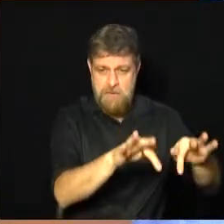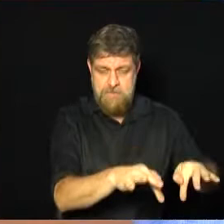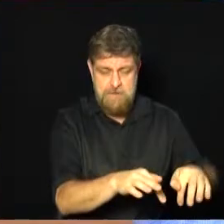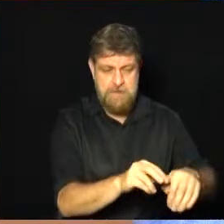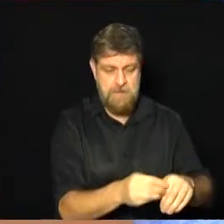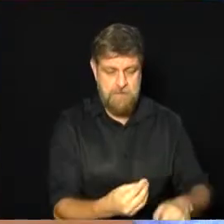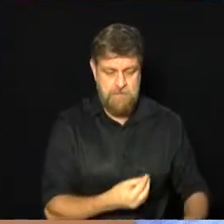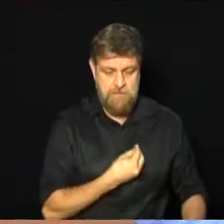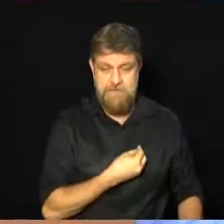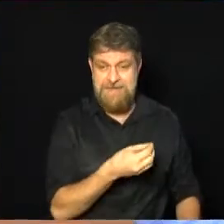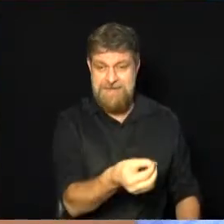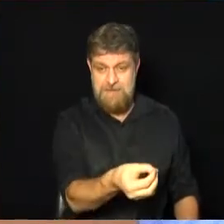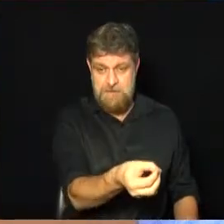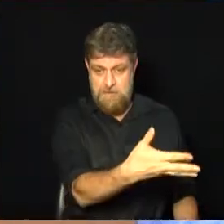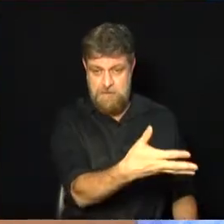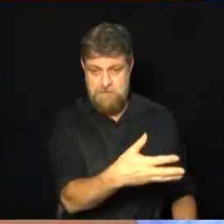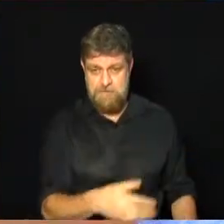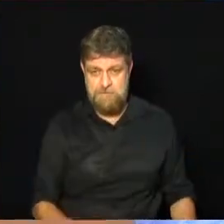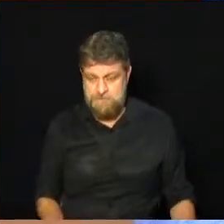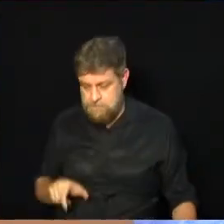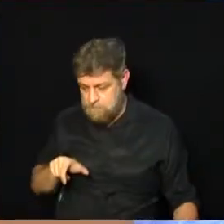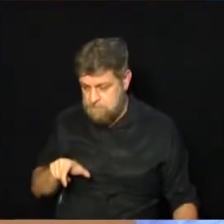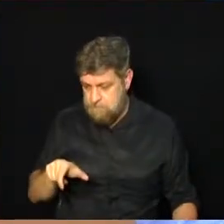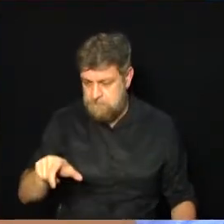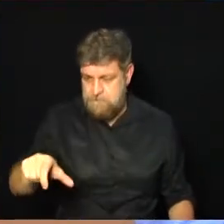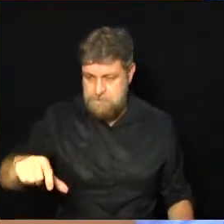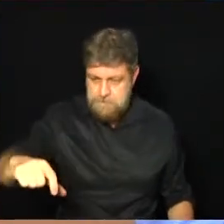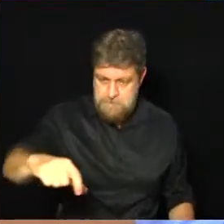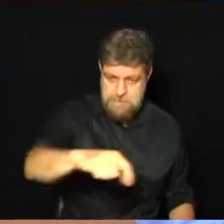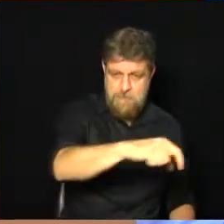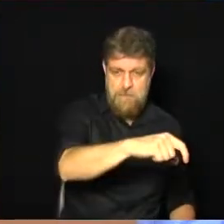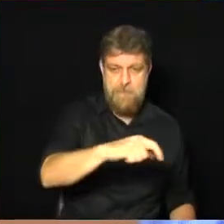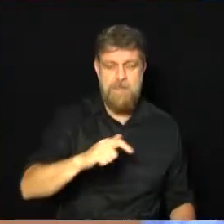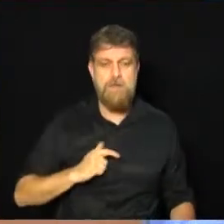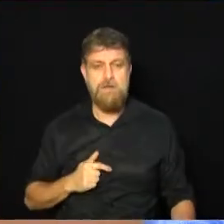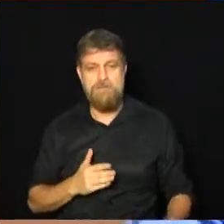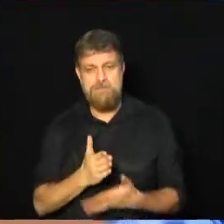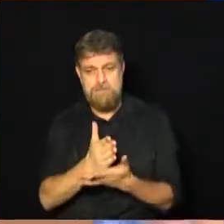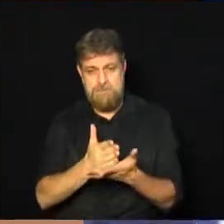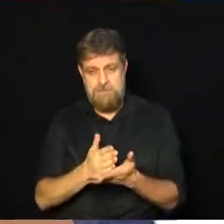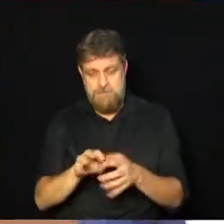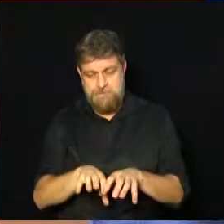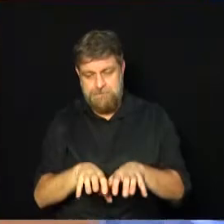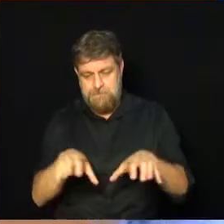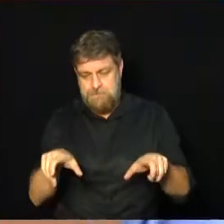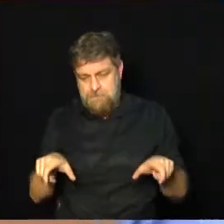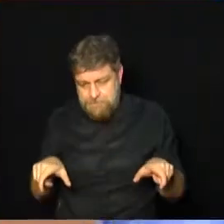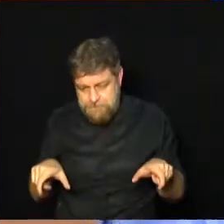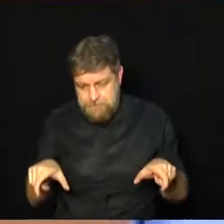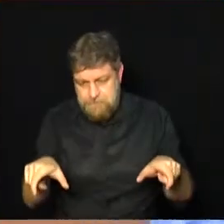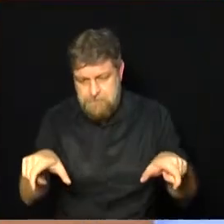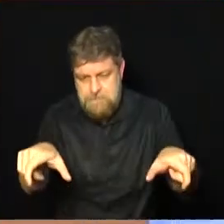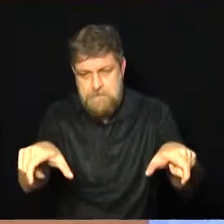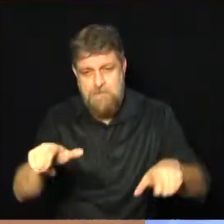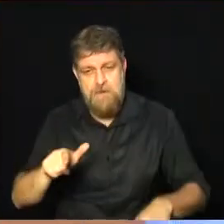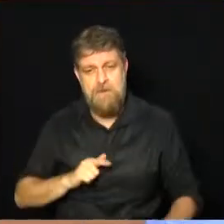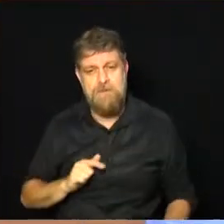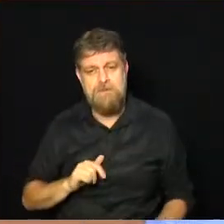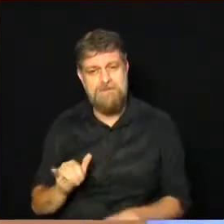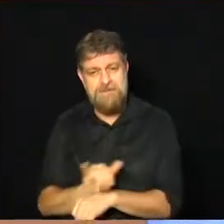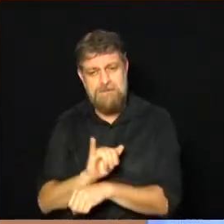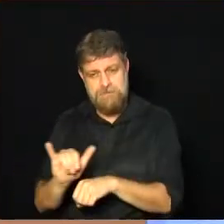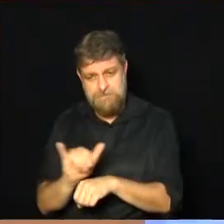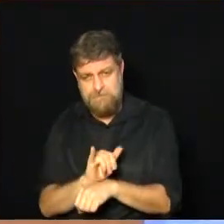Nova. Esses lotes foram divididos de uma forma tentativa, né, de se fazer de uma forma que